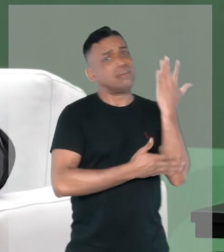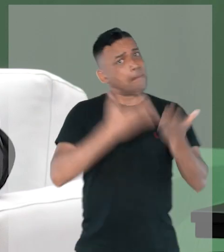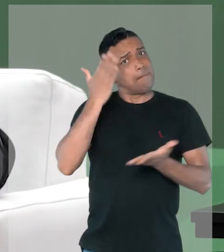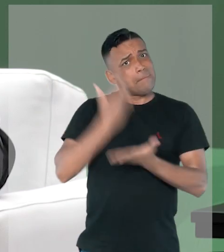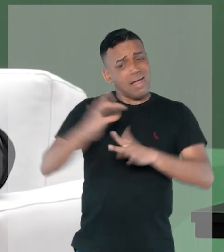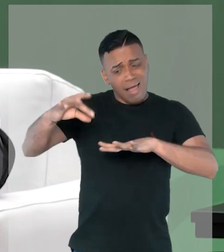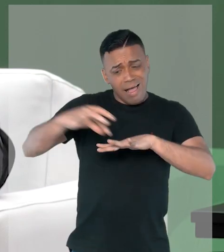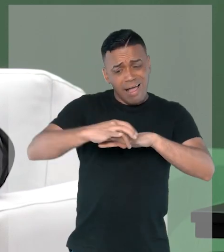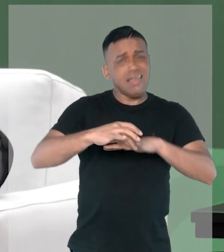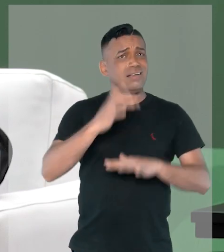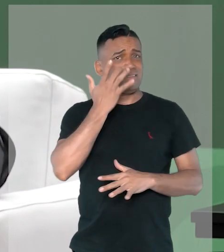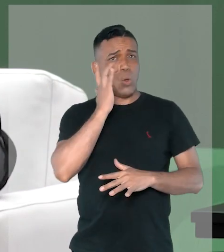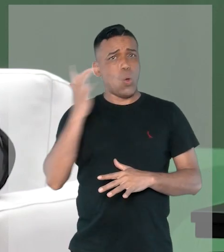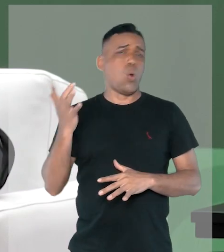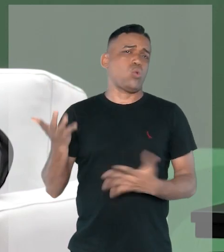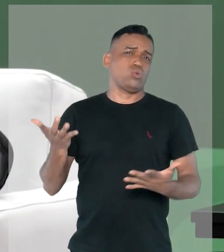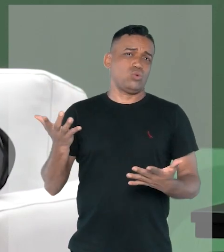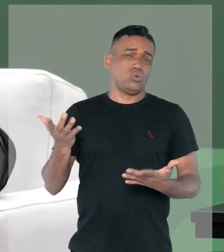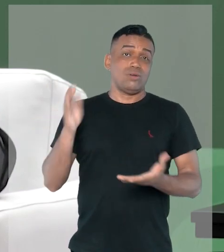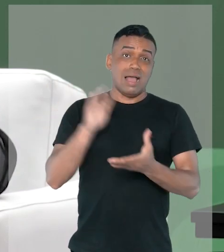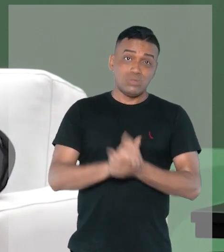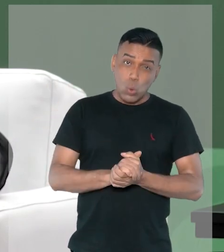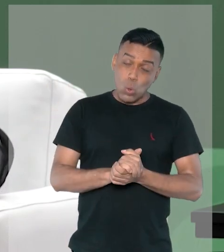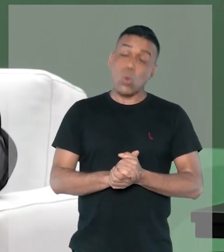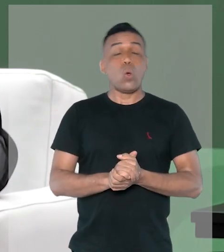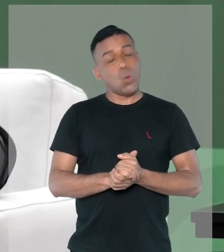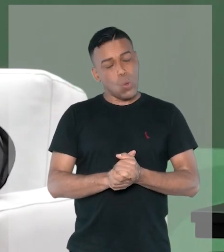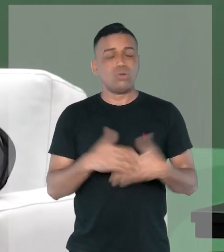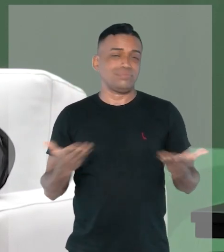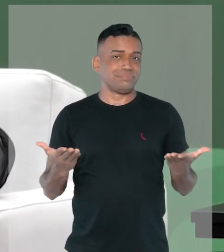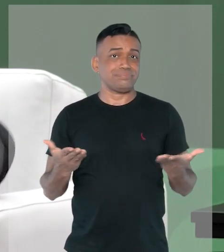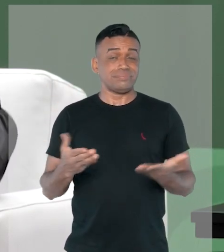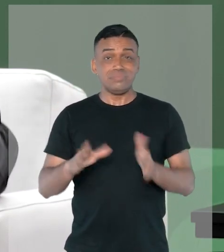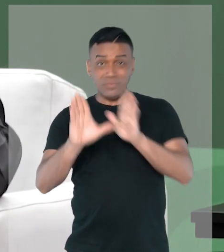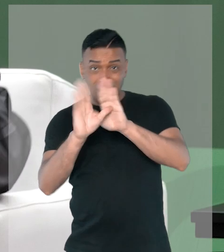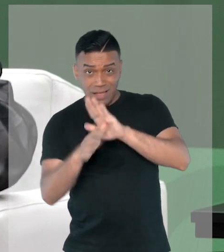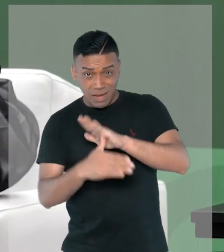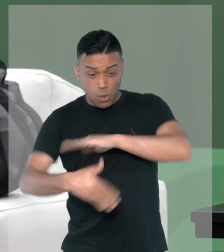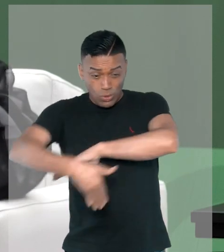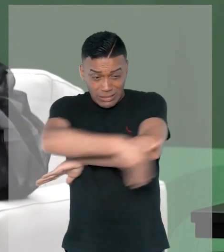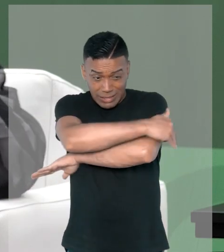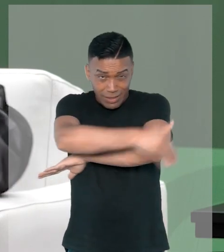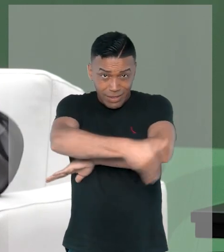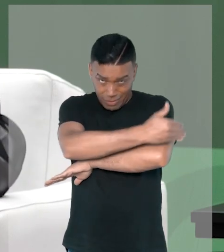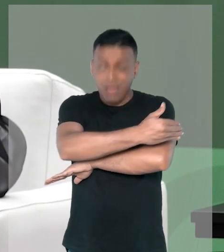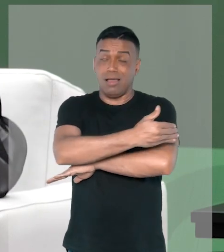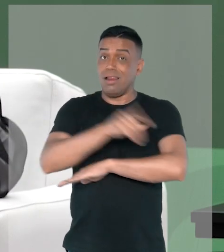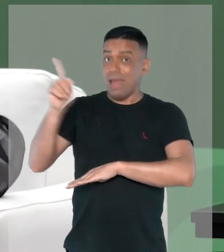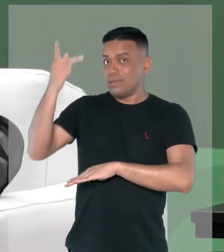aí. Quando for casar, que já casou, né? Com aliança de ouro. Agora chega essa. Se o ladrão te roubar na esquina em São Paulo, rouba uma